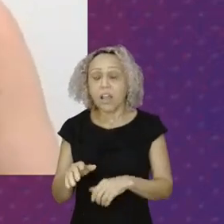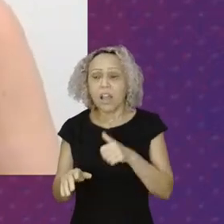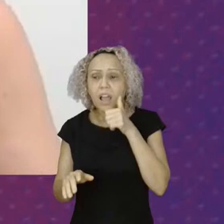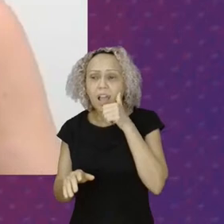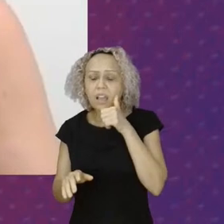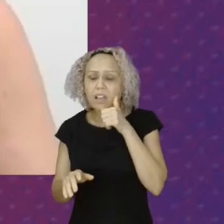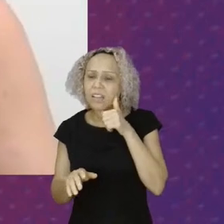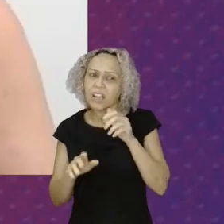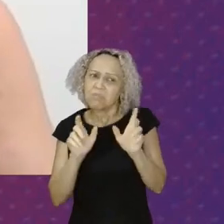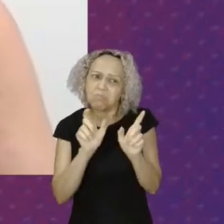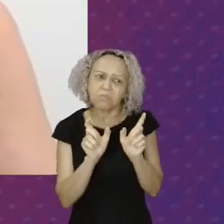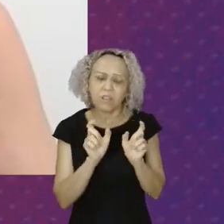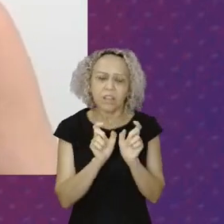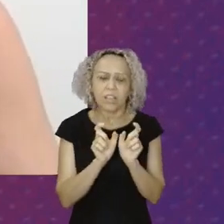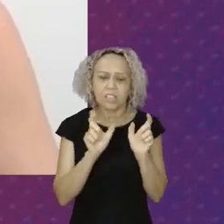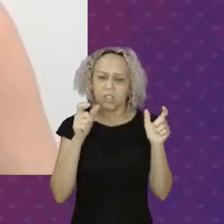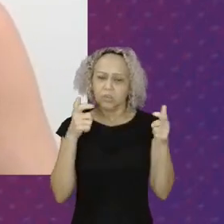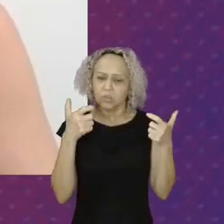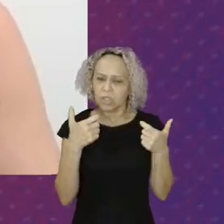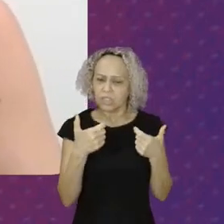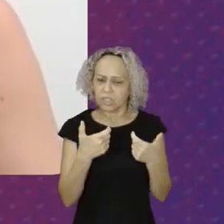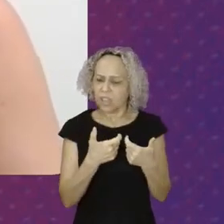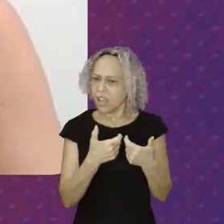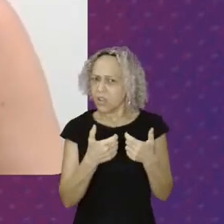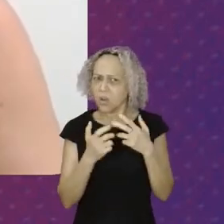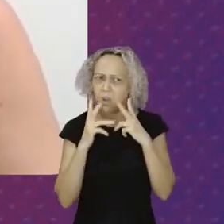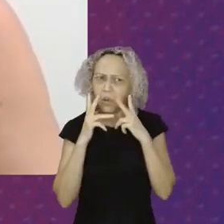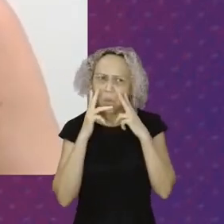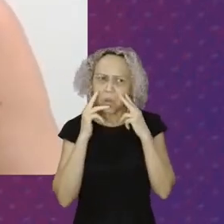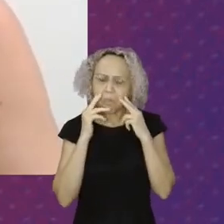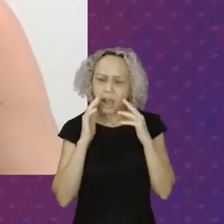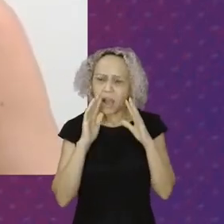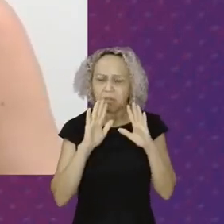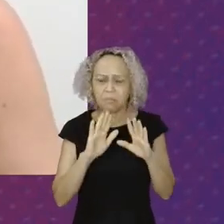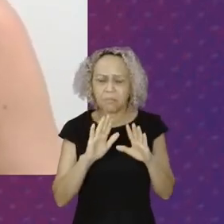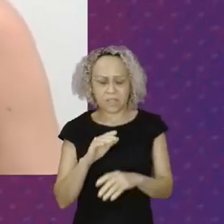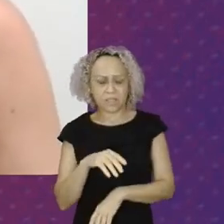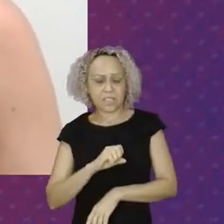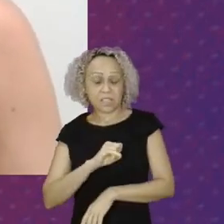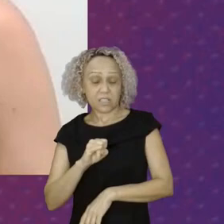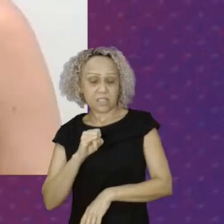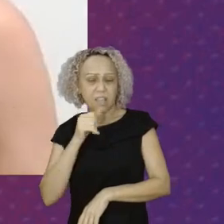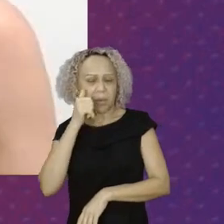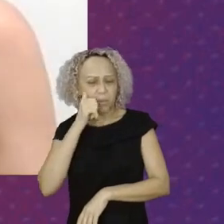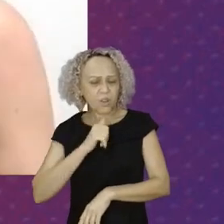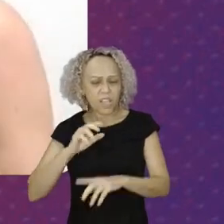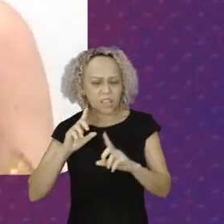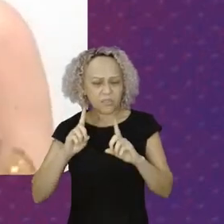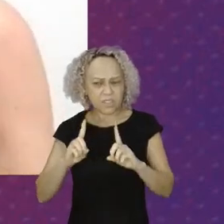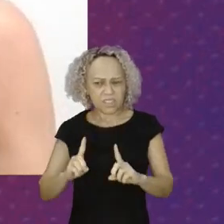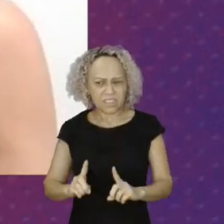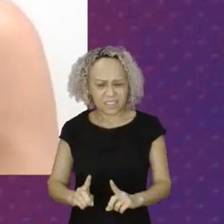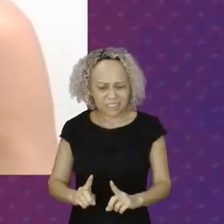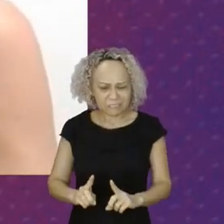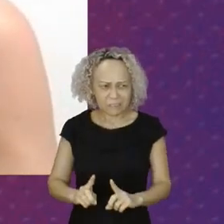naturalizado. Quando nós discutimos toda